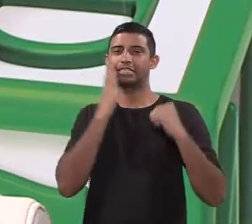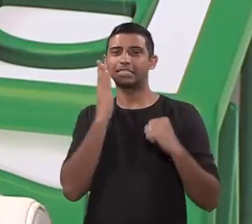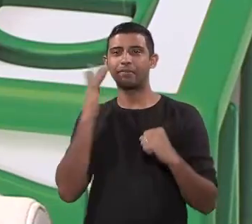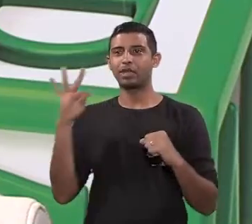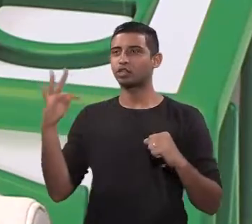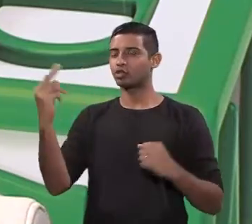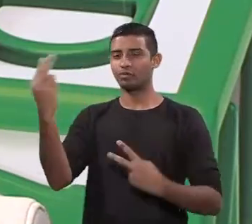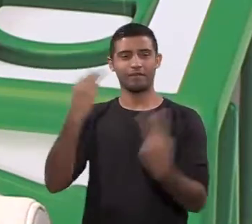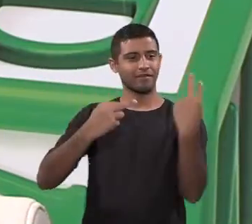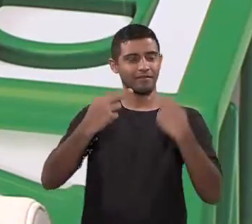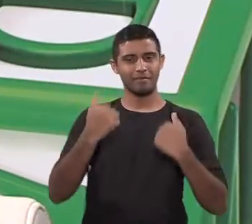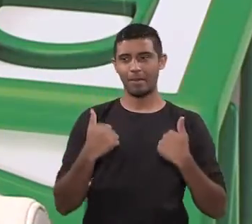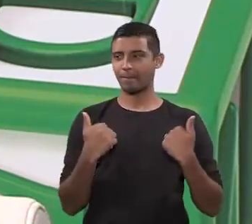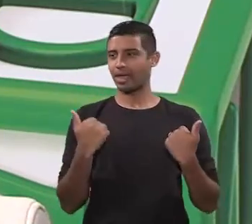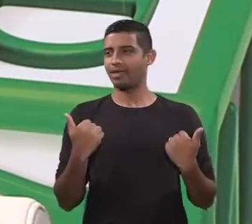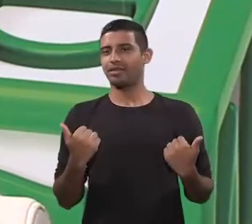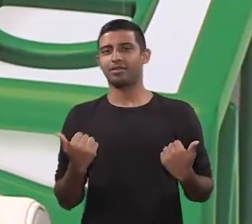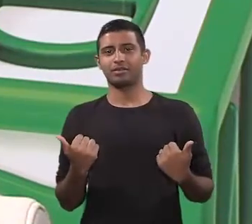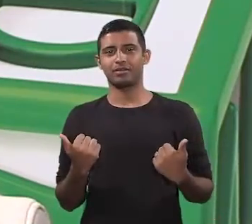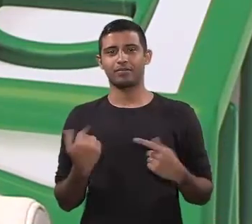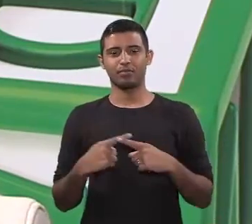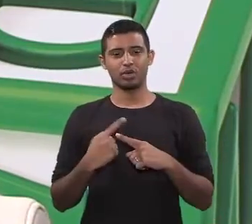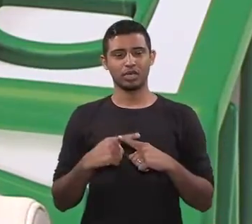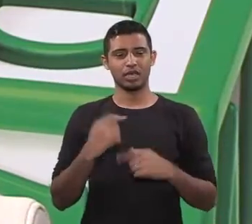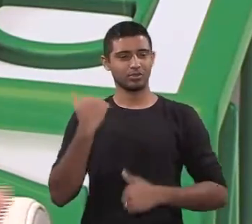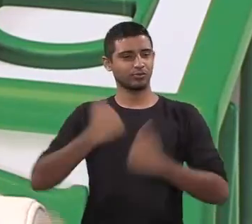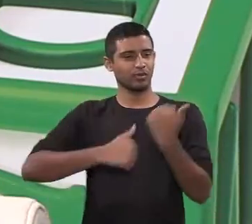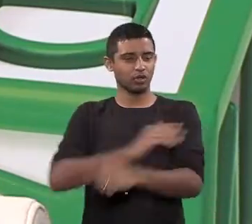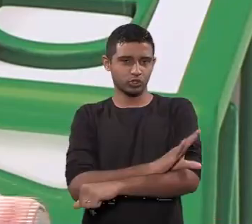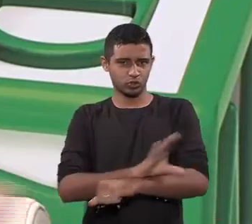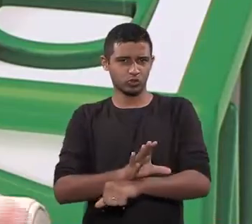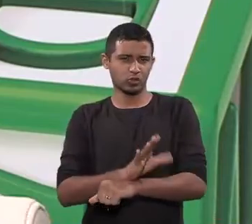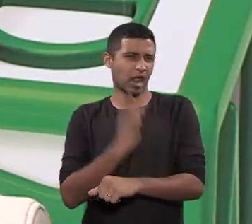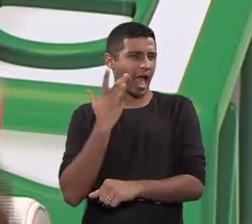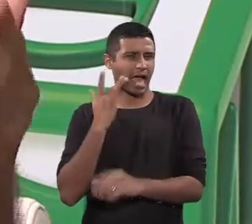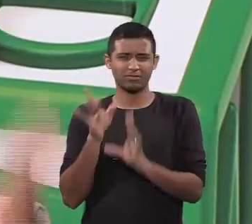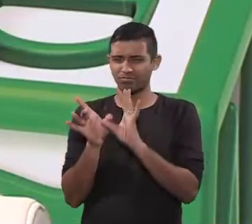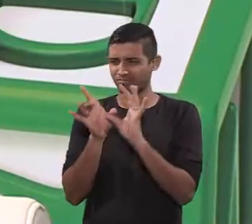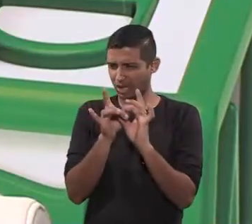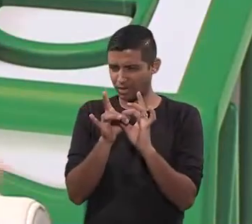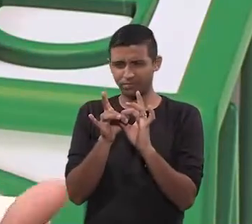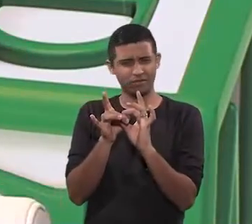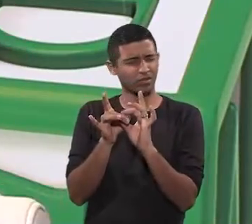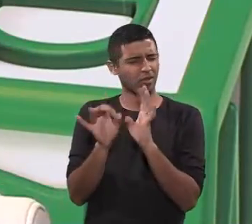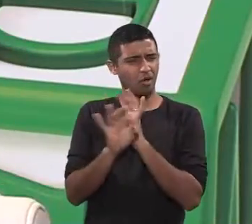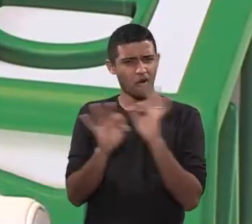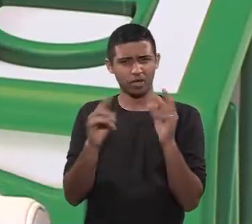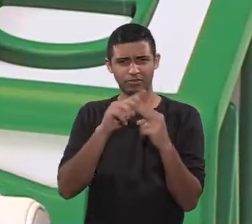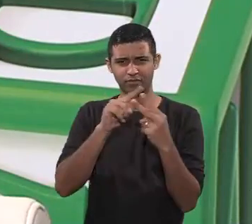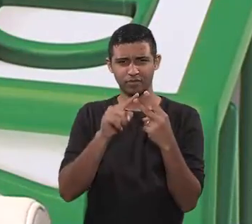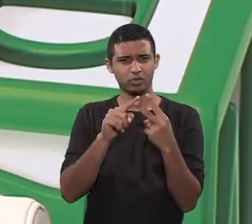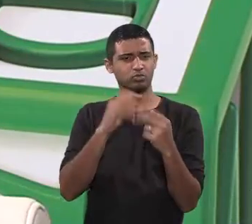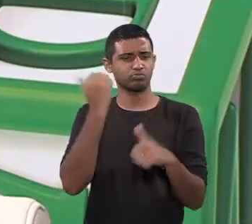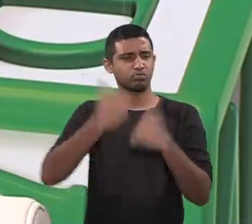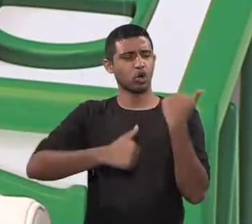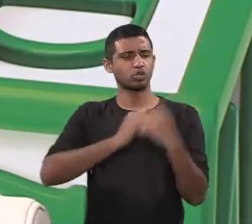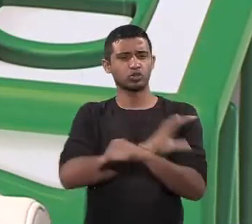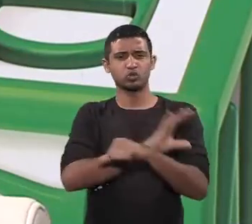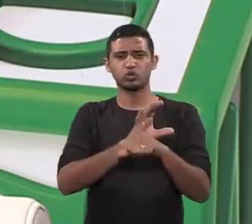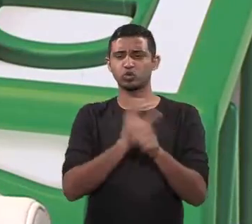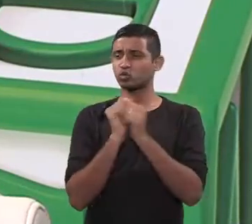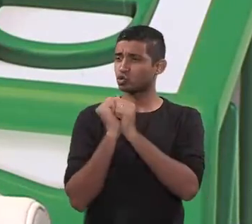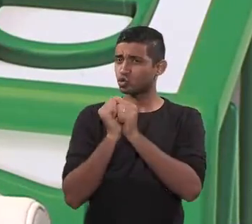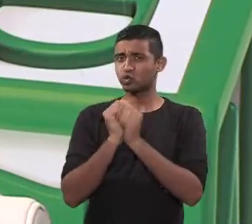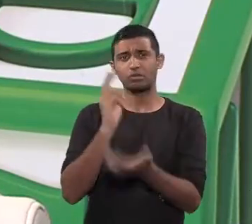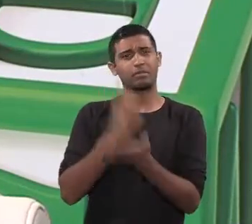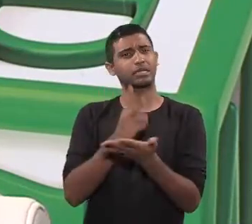sendo aceito pela sociedade. Porque esporte e cultura, e eu acho fantástico essa duplicidade, por isso eu amei o convite de estar aqui,